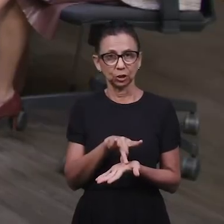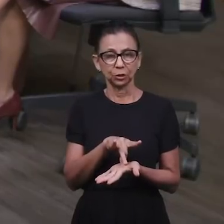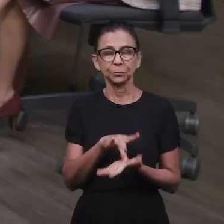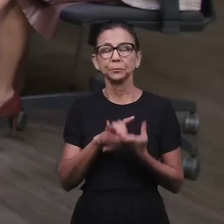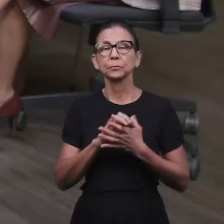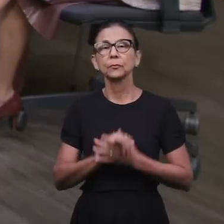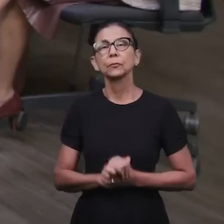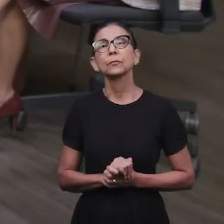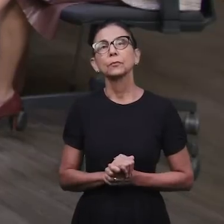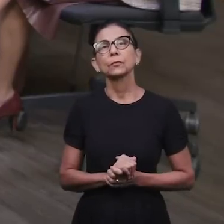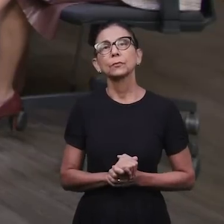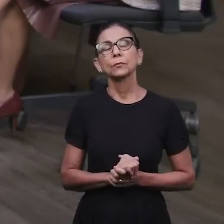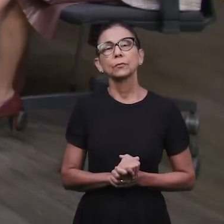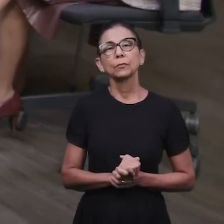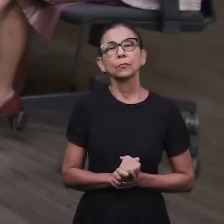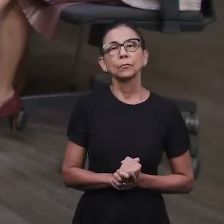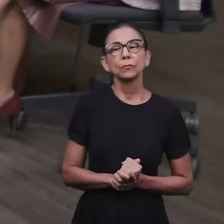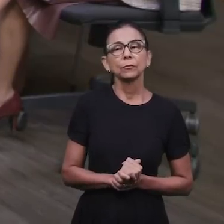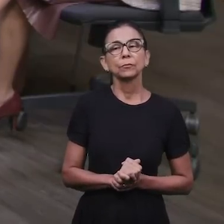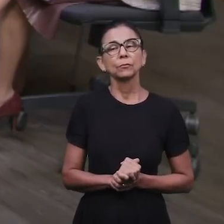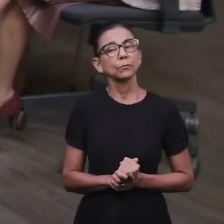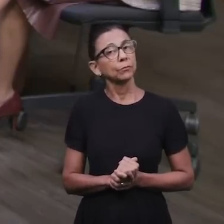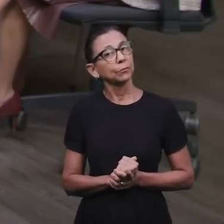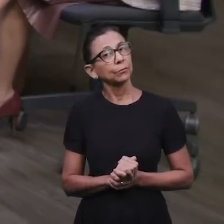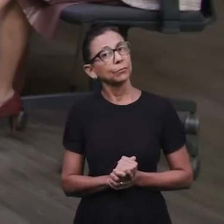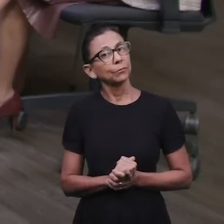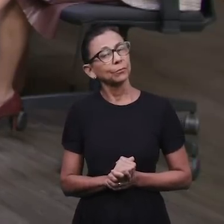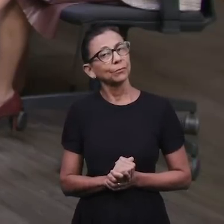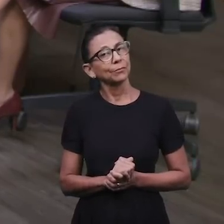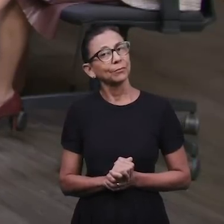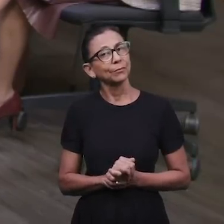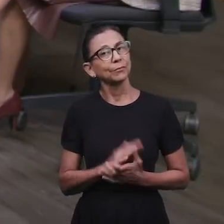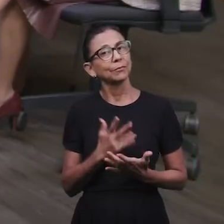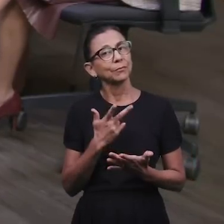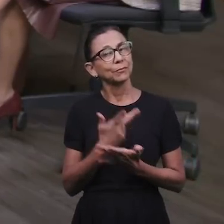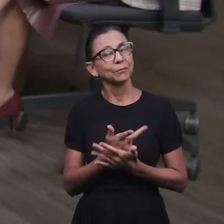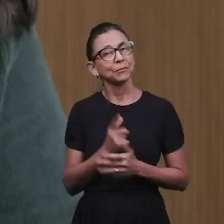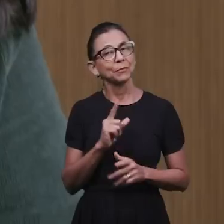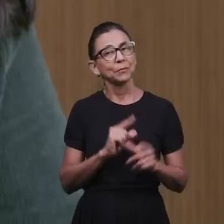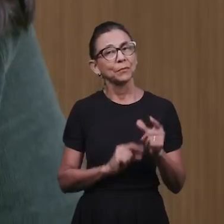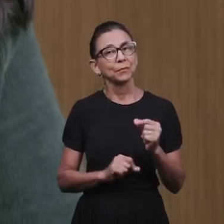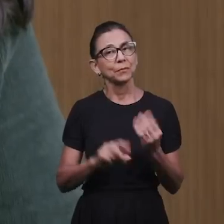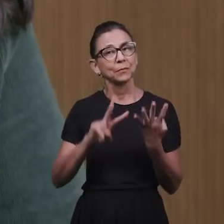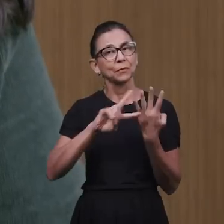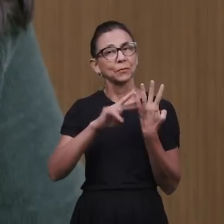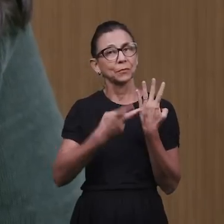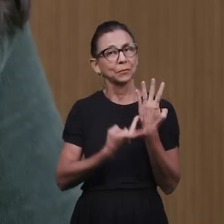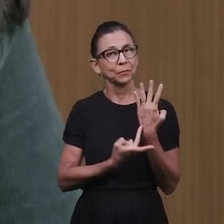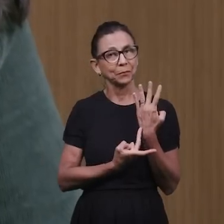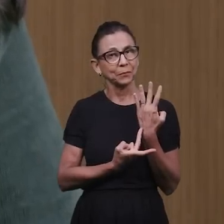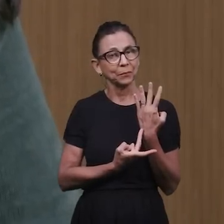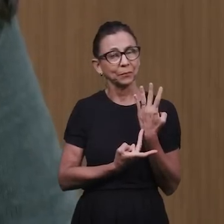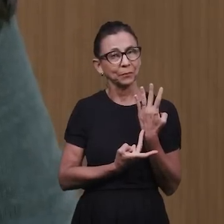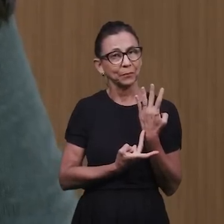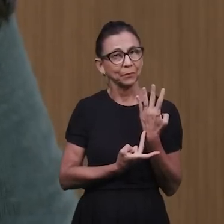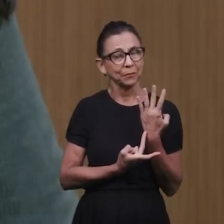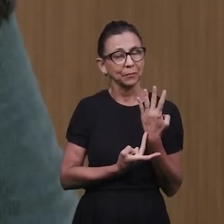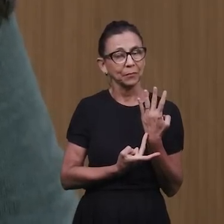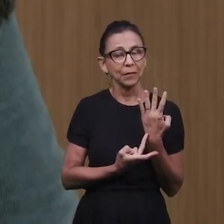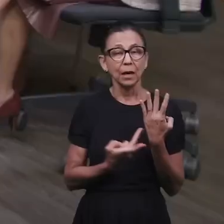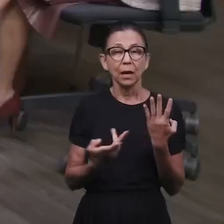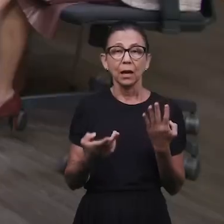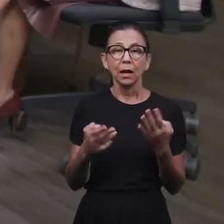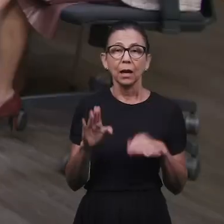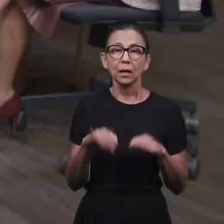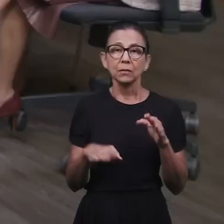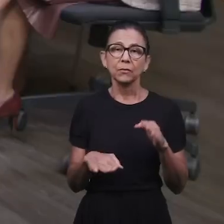situações serem diferentes, o objetivo do Espírito Santo é um só, é salvar o homem do pecado e